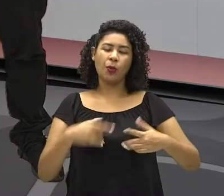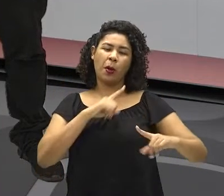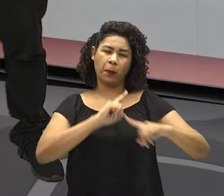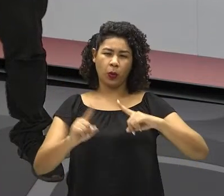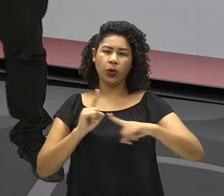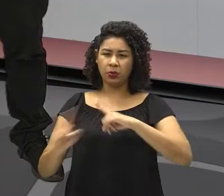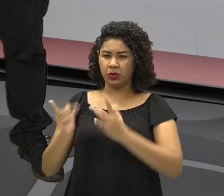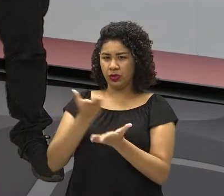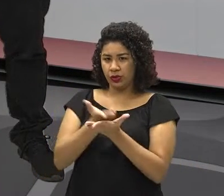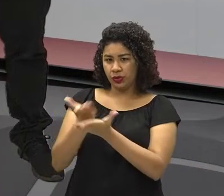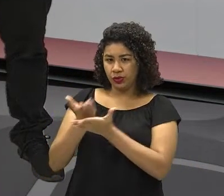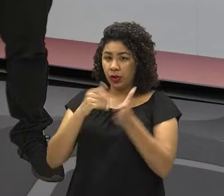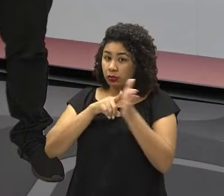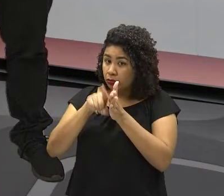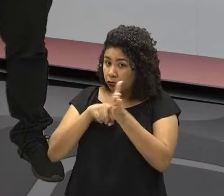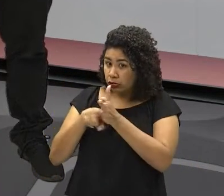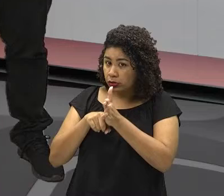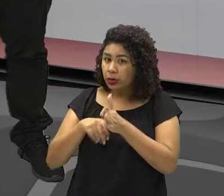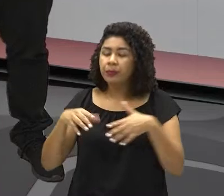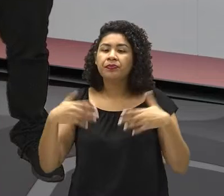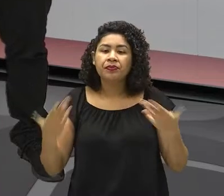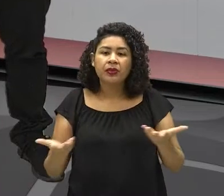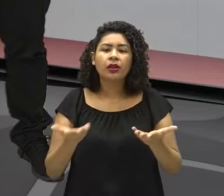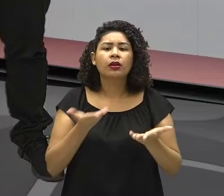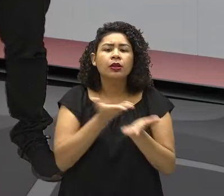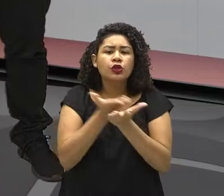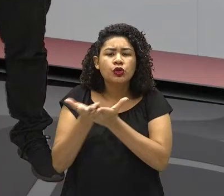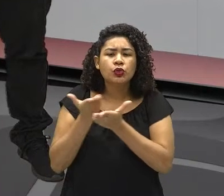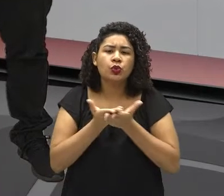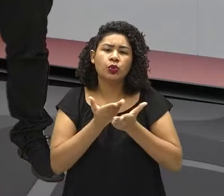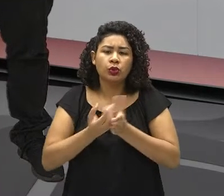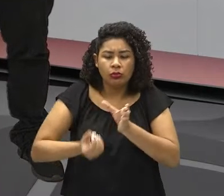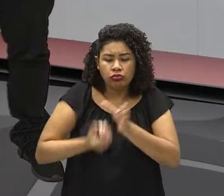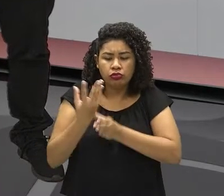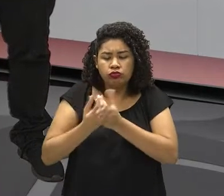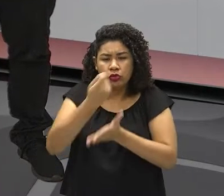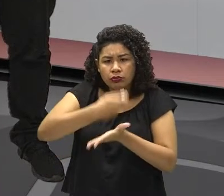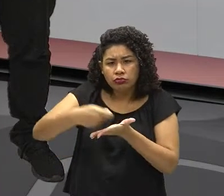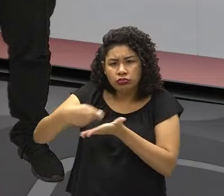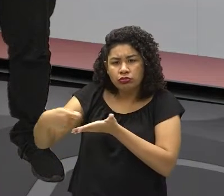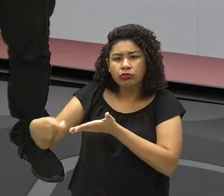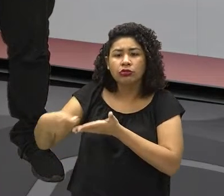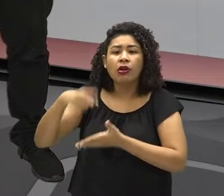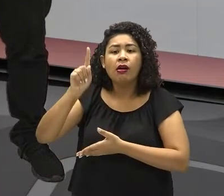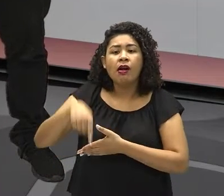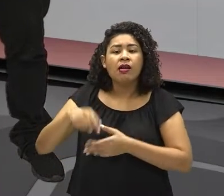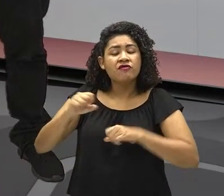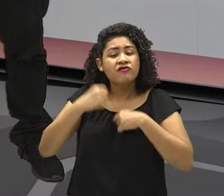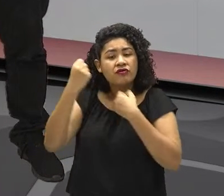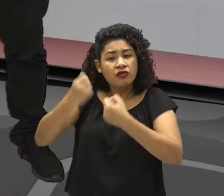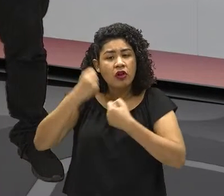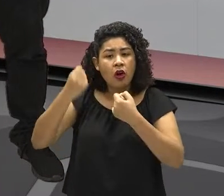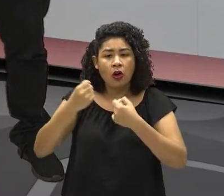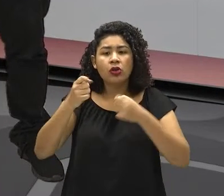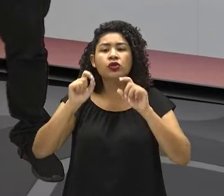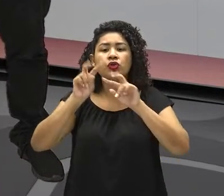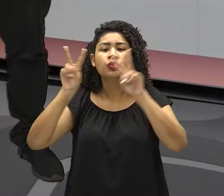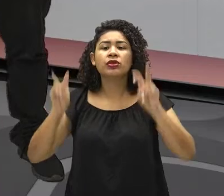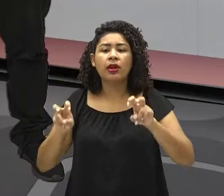os estudos, as produções estavam atreladas de maneira muito forte às